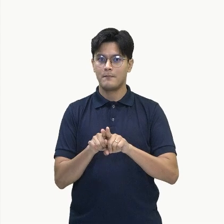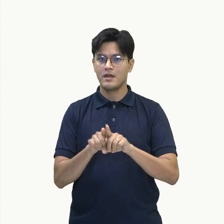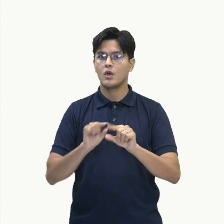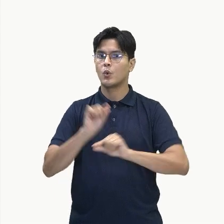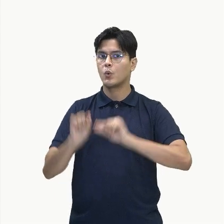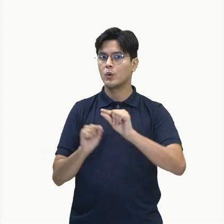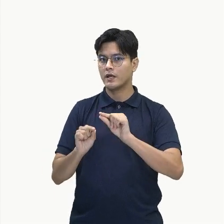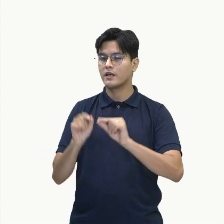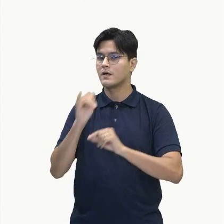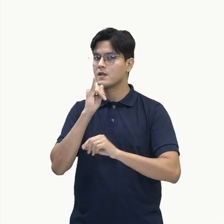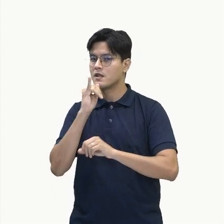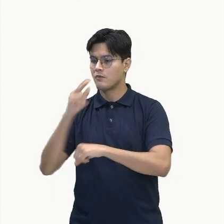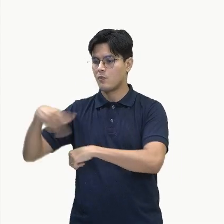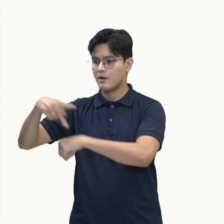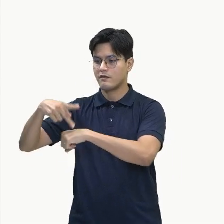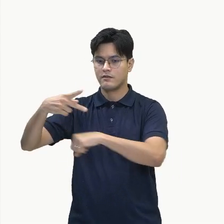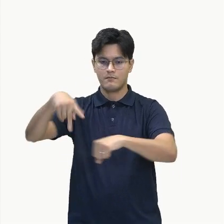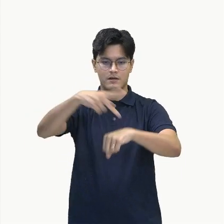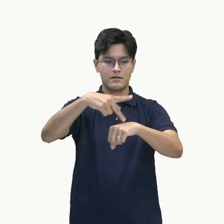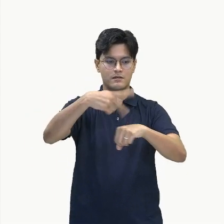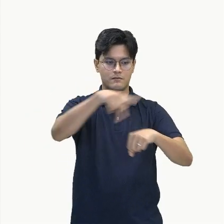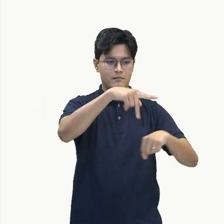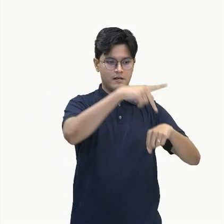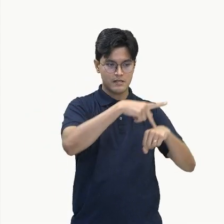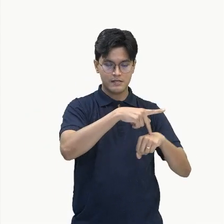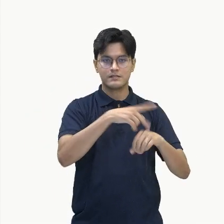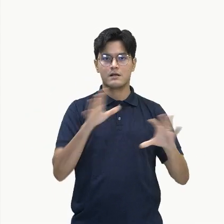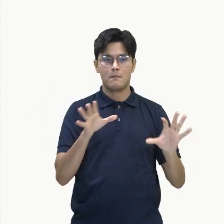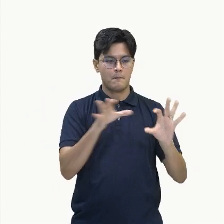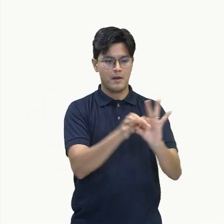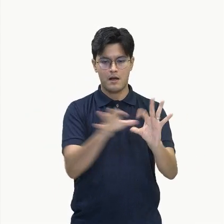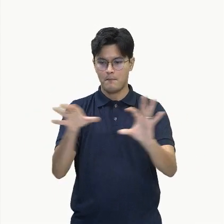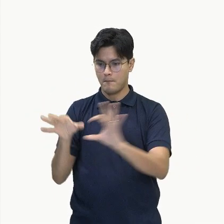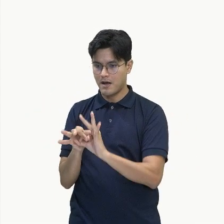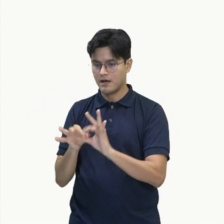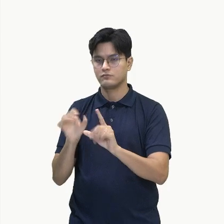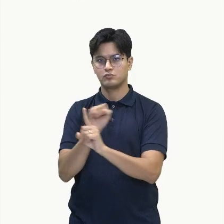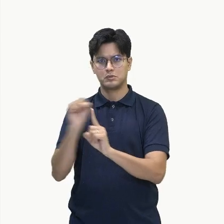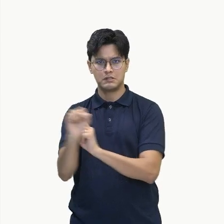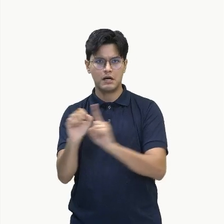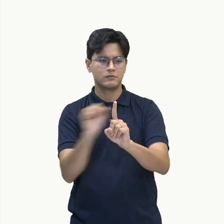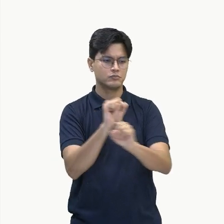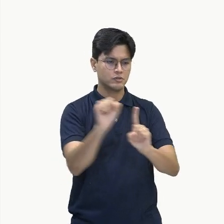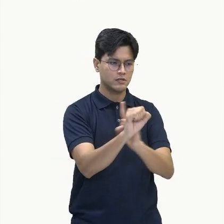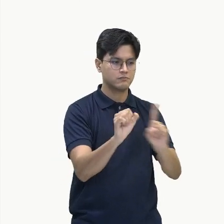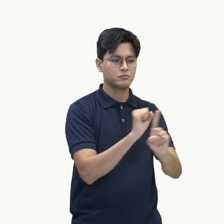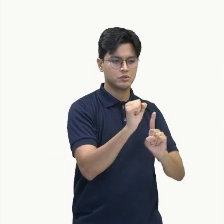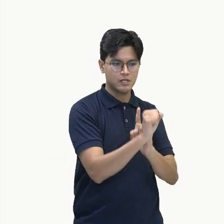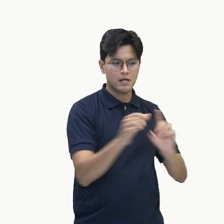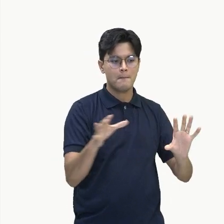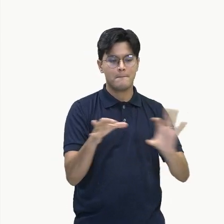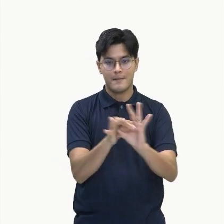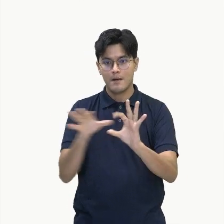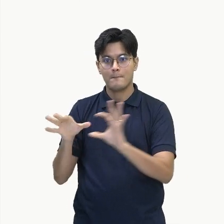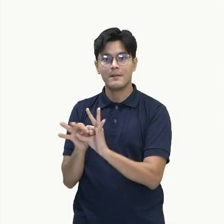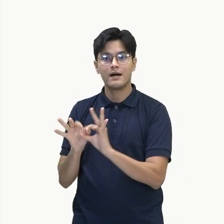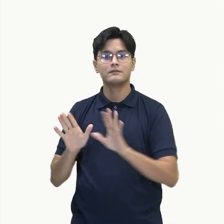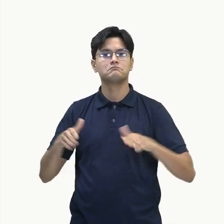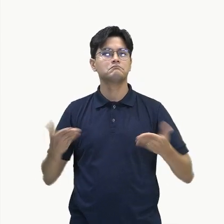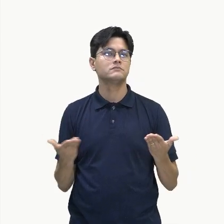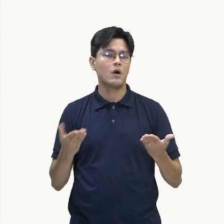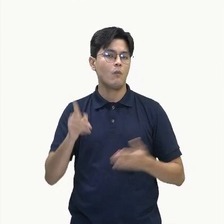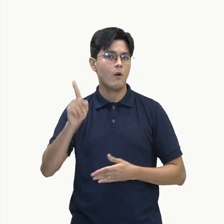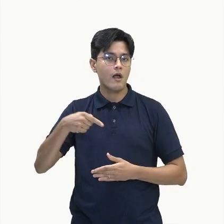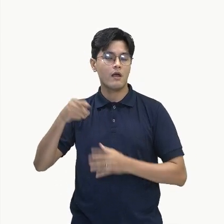entre diferentes países, entre diferentes sociedades. Então, a gente pode dizer que a globalização é esse contexto que a gente vive,